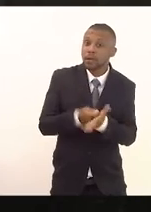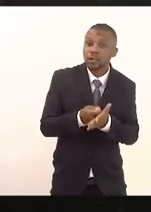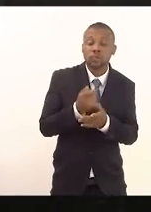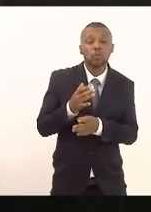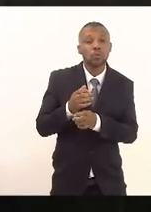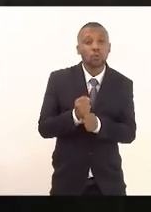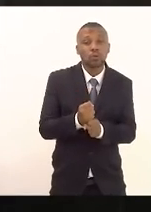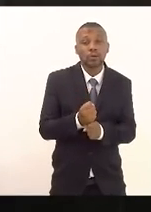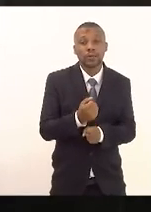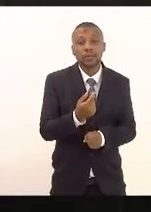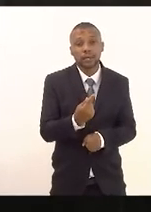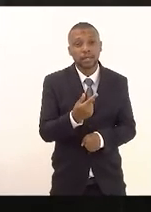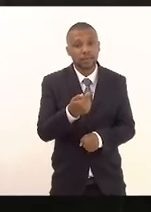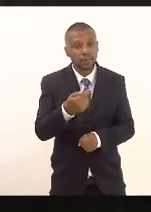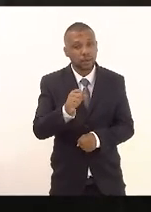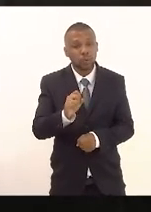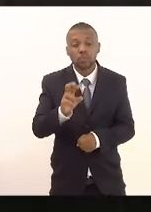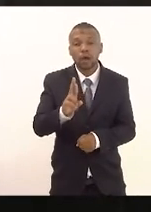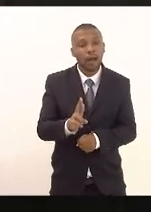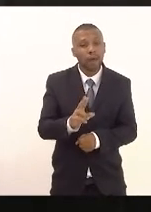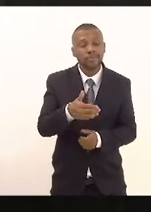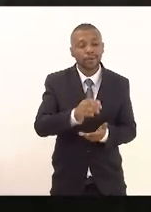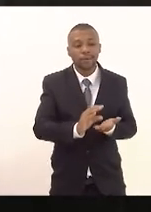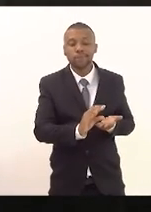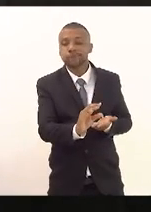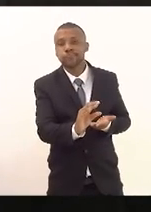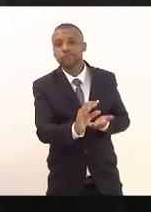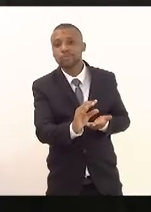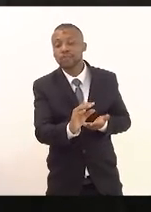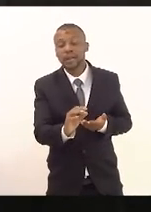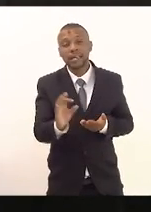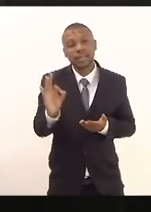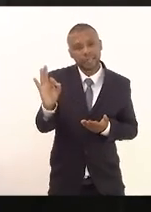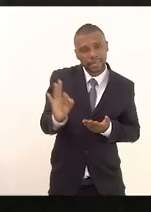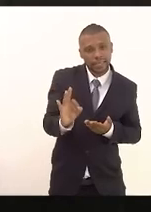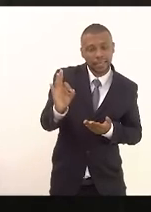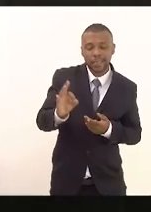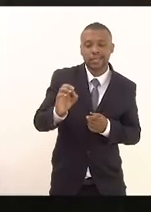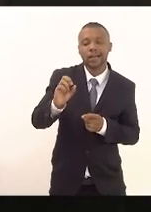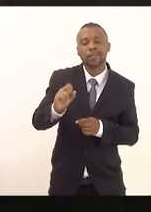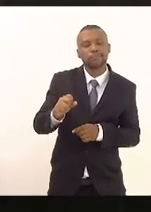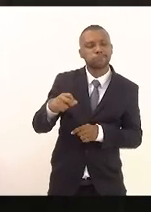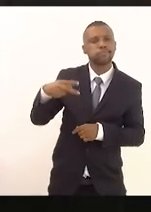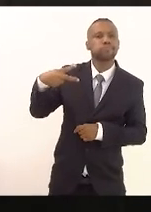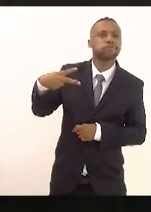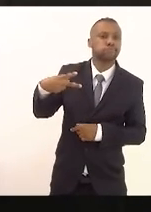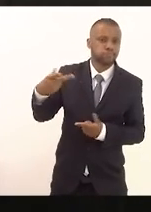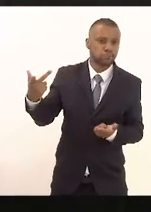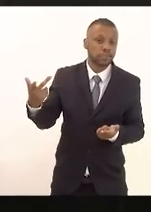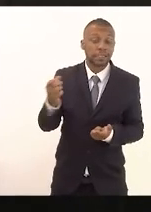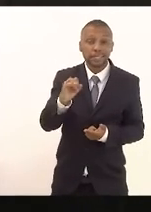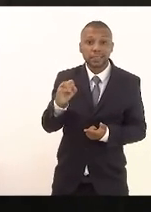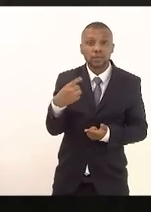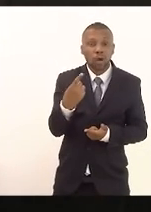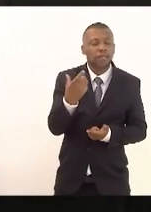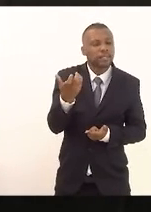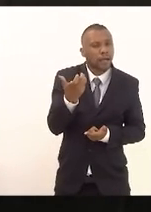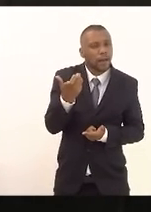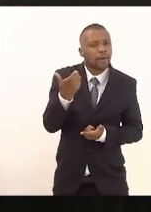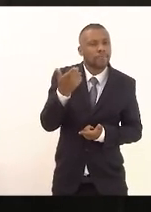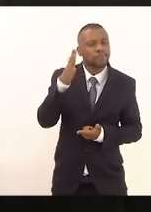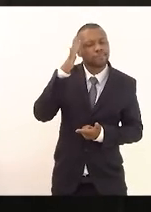78 essa taxa Na verdade era uma duplicidade e se a gente quiser ir mais